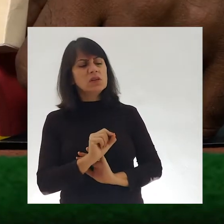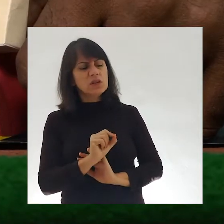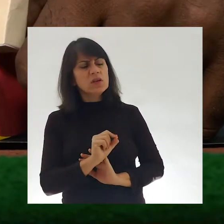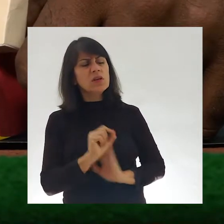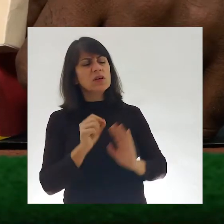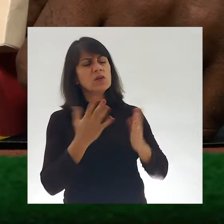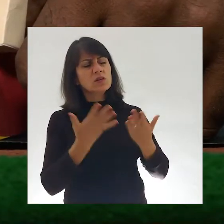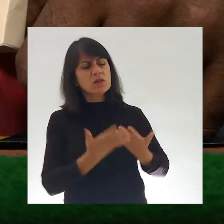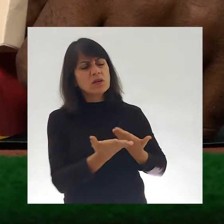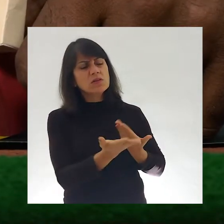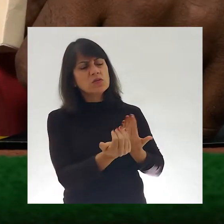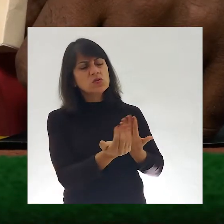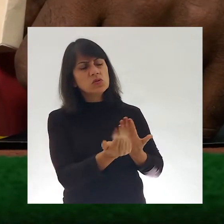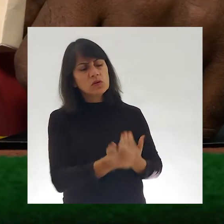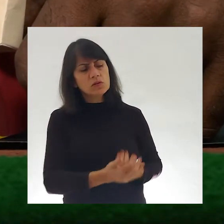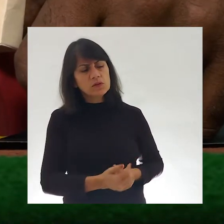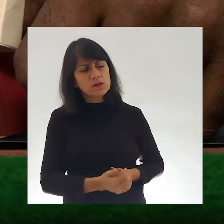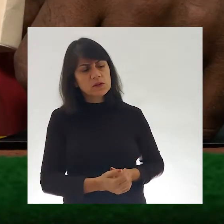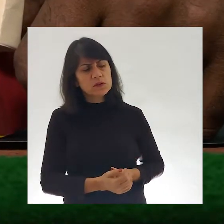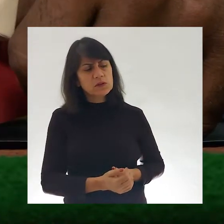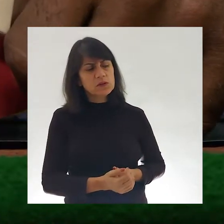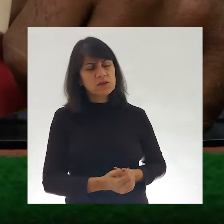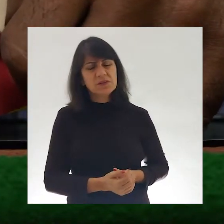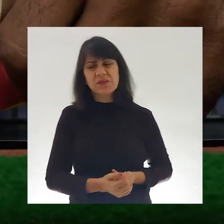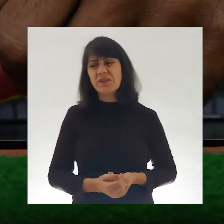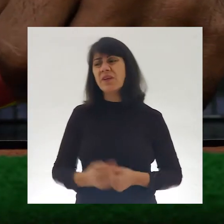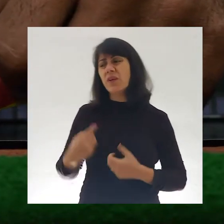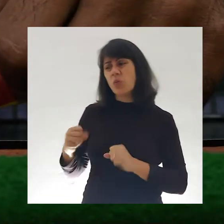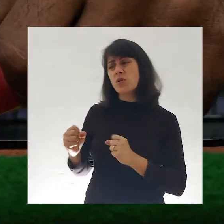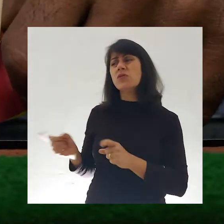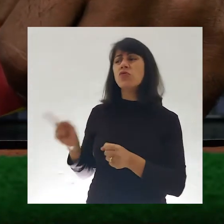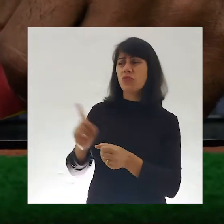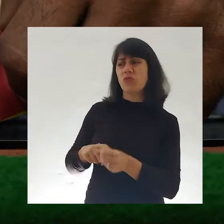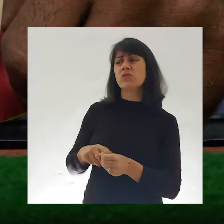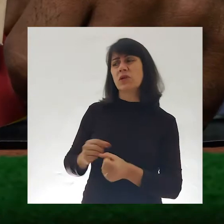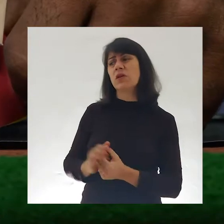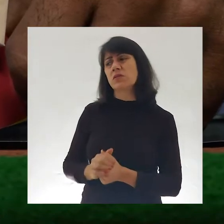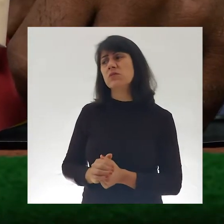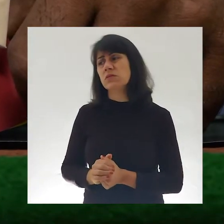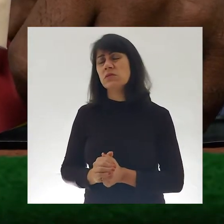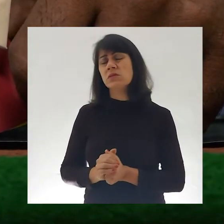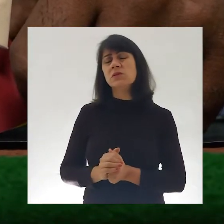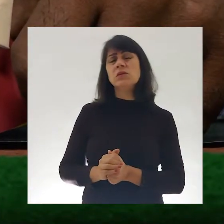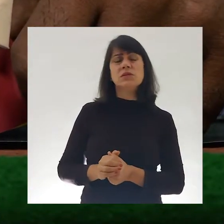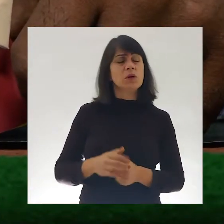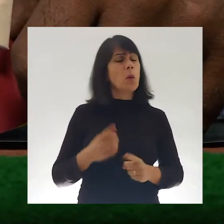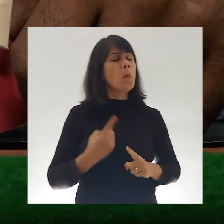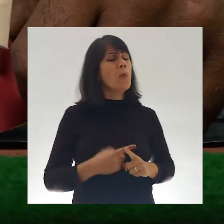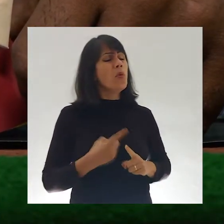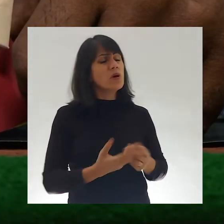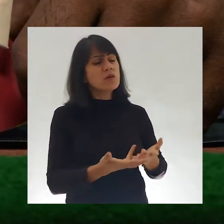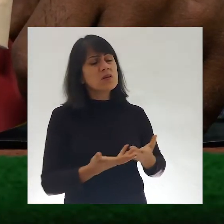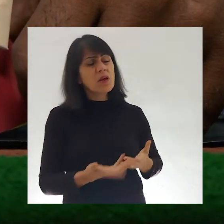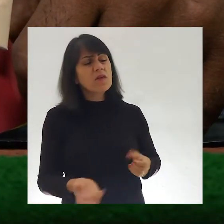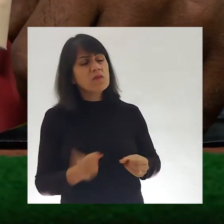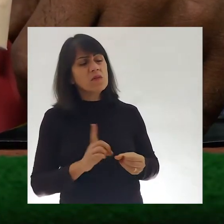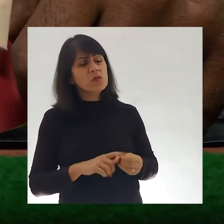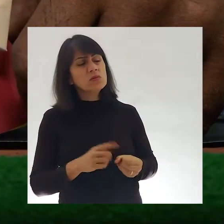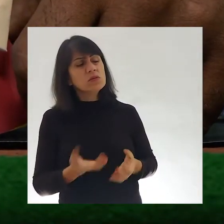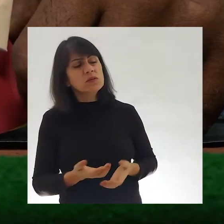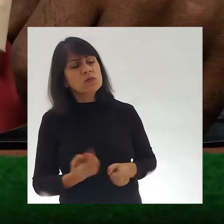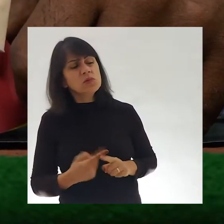está acontecendo, jovem? Eu preciso voltar. E por que você